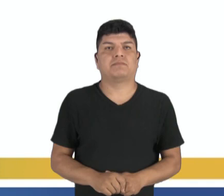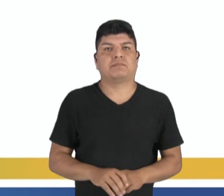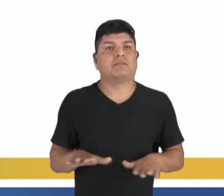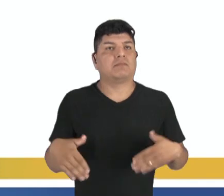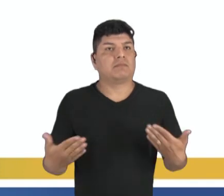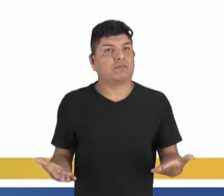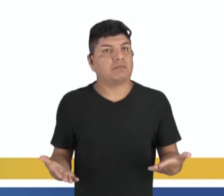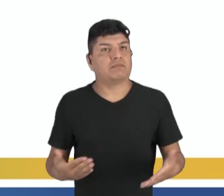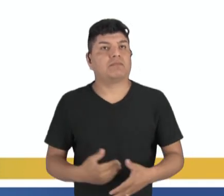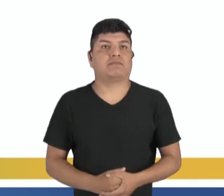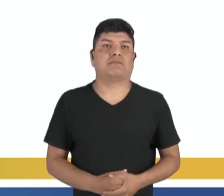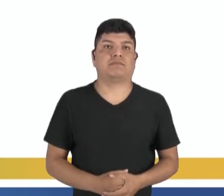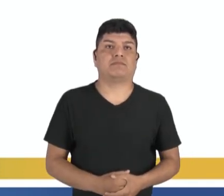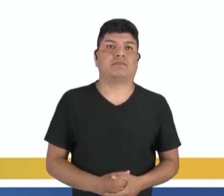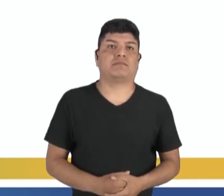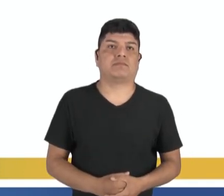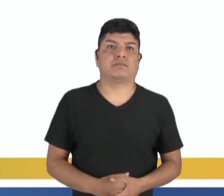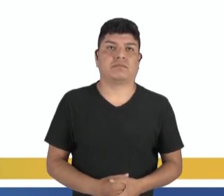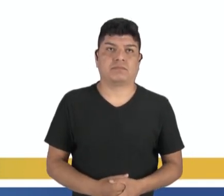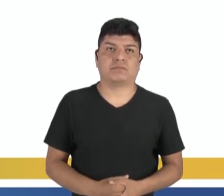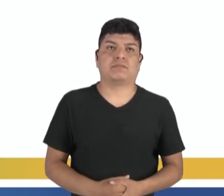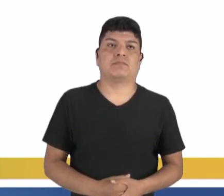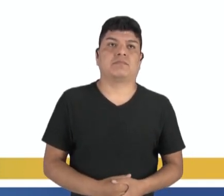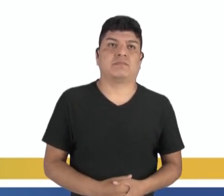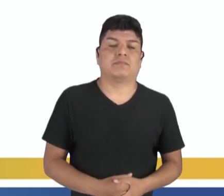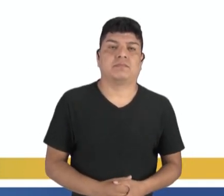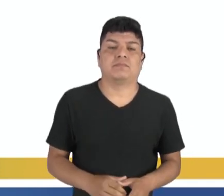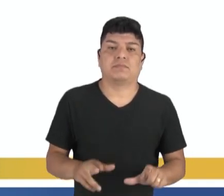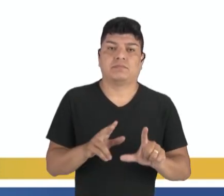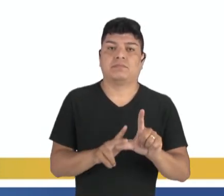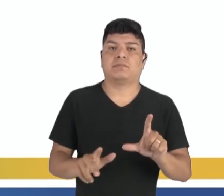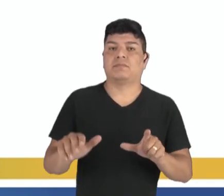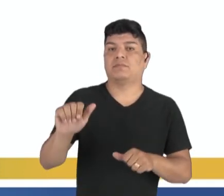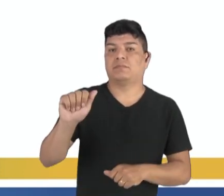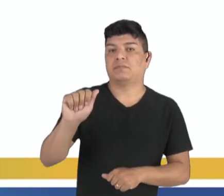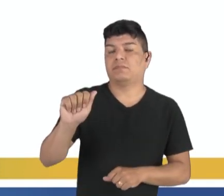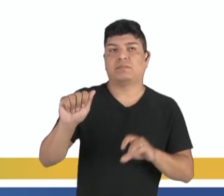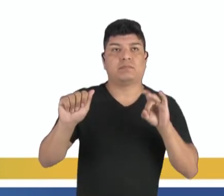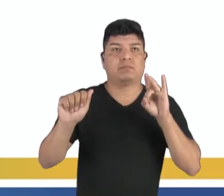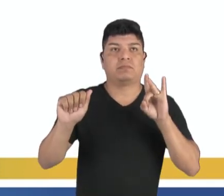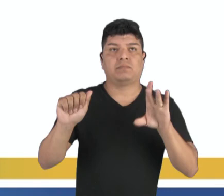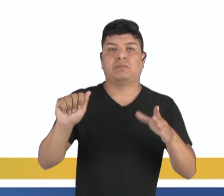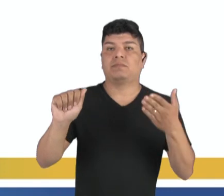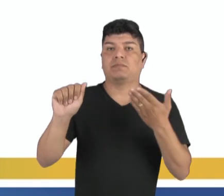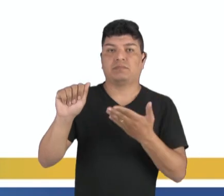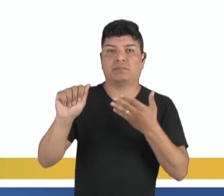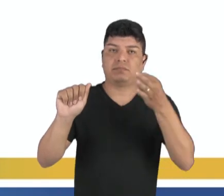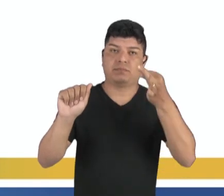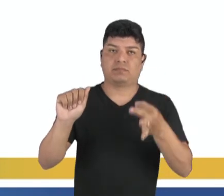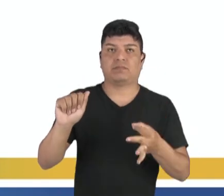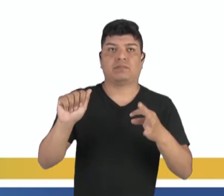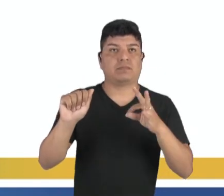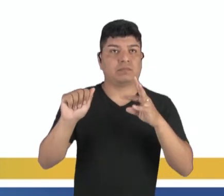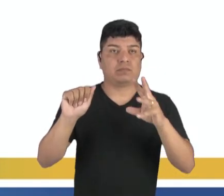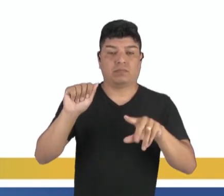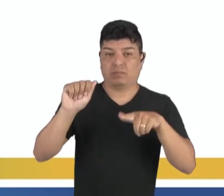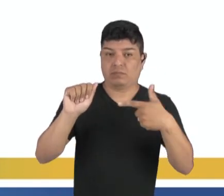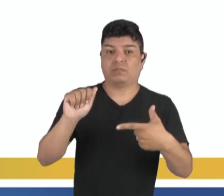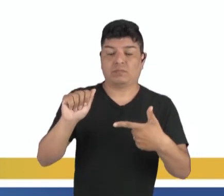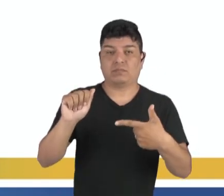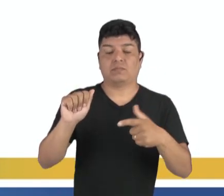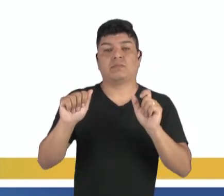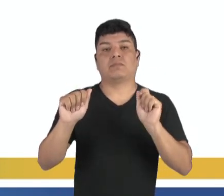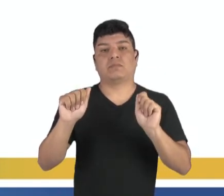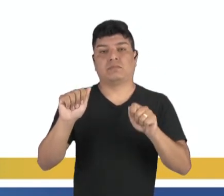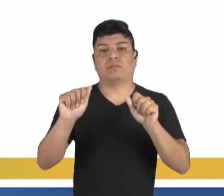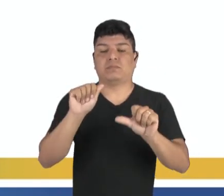Nesse caso, nossa alternativa correta aí vai ser letra A, apenas hepatite, raiva e cachumba. Todos os outros podem ter